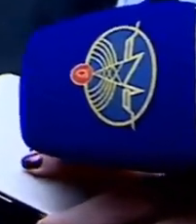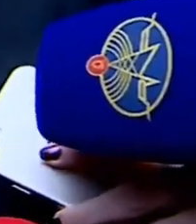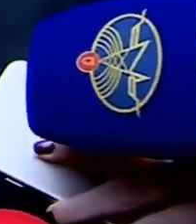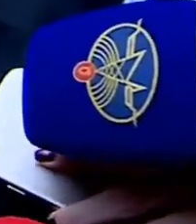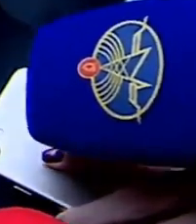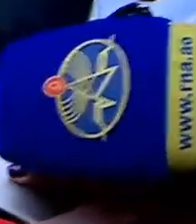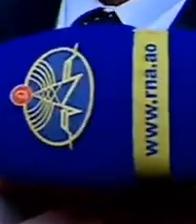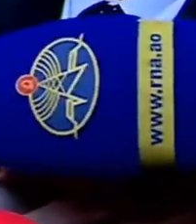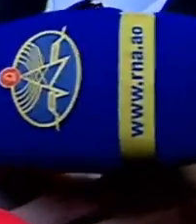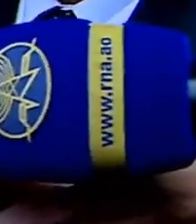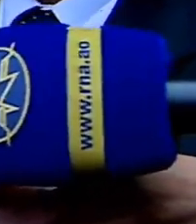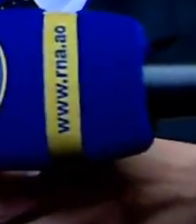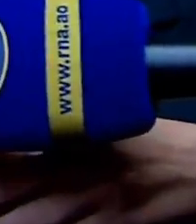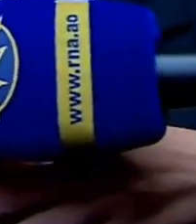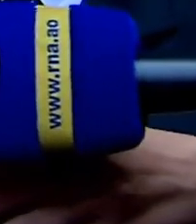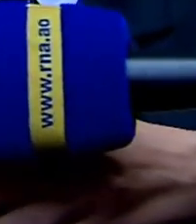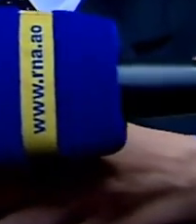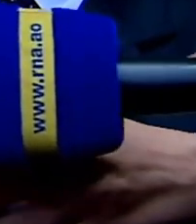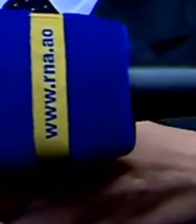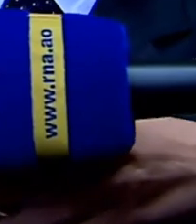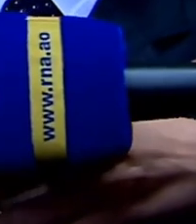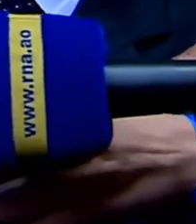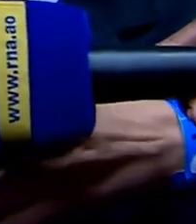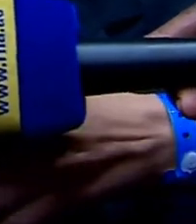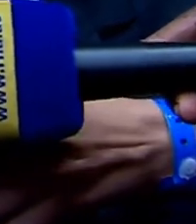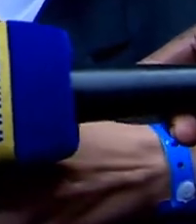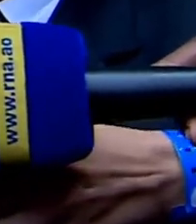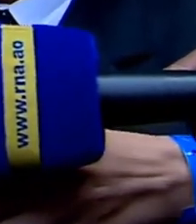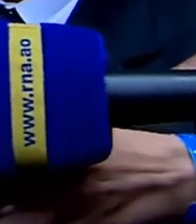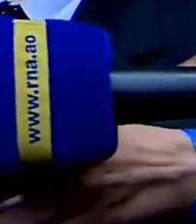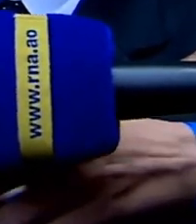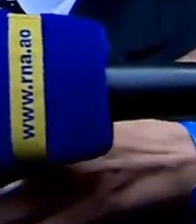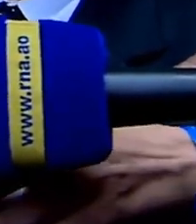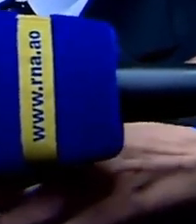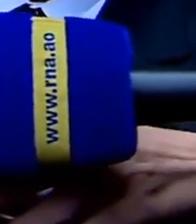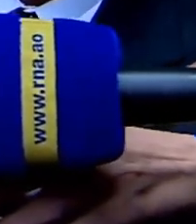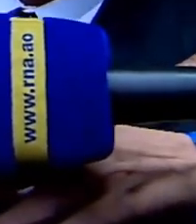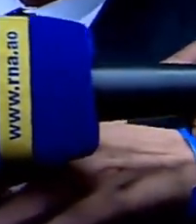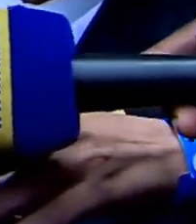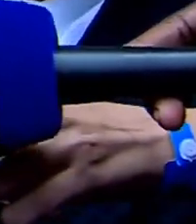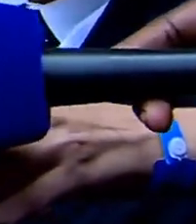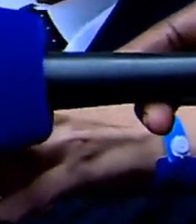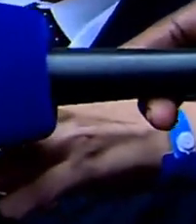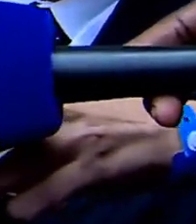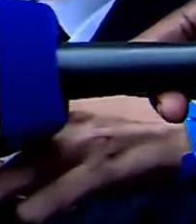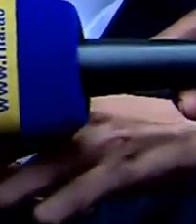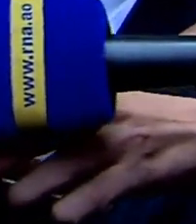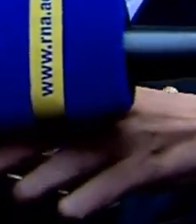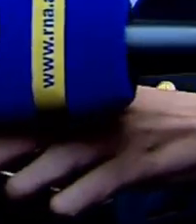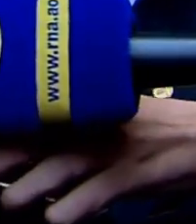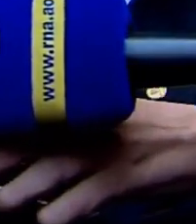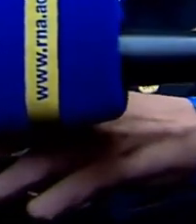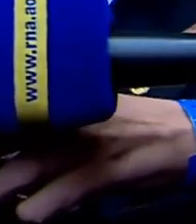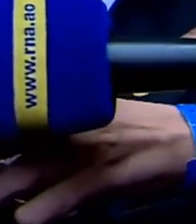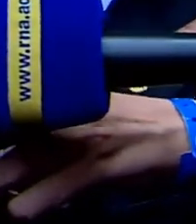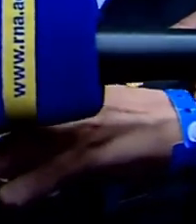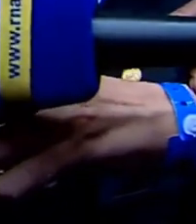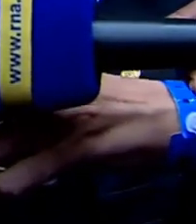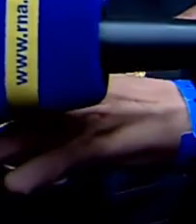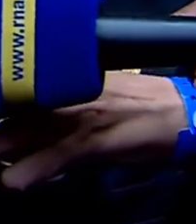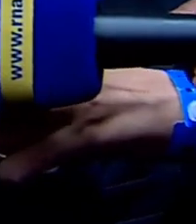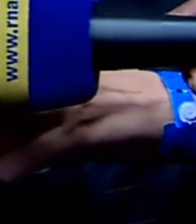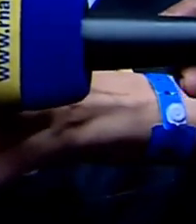nós temos que tirar foto - verde sobre perdão pela manhã o presidente que está com a justiça